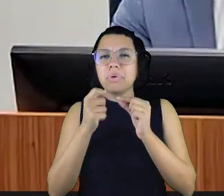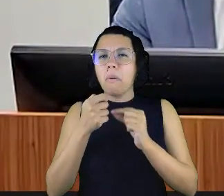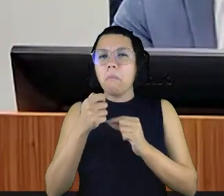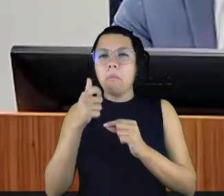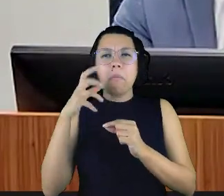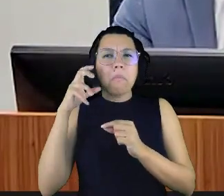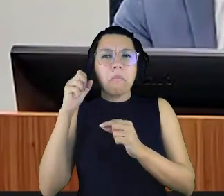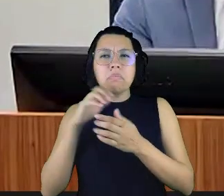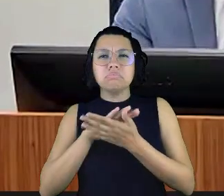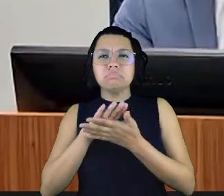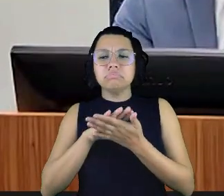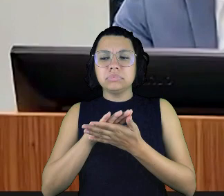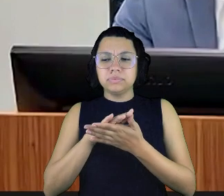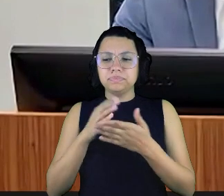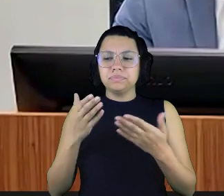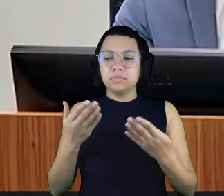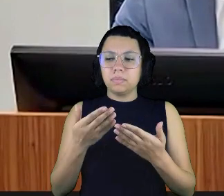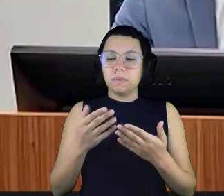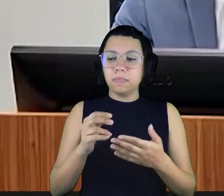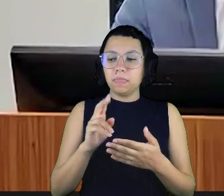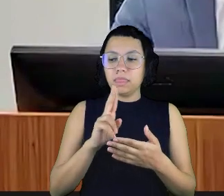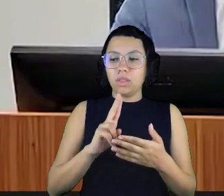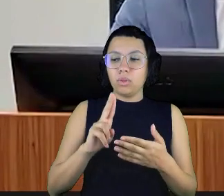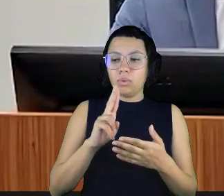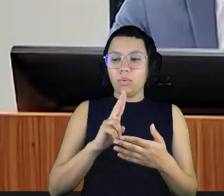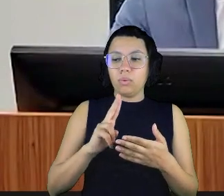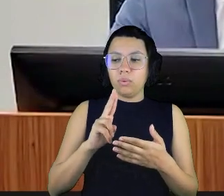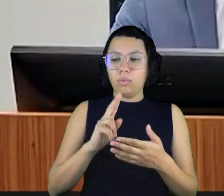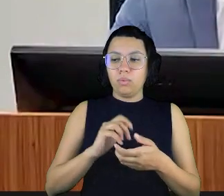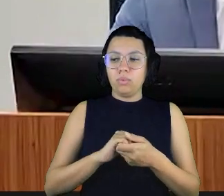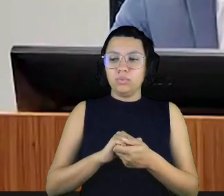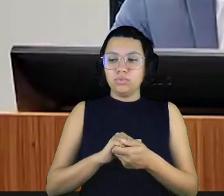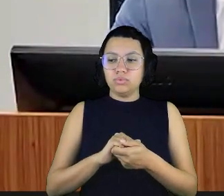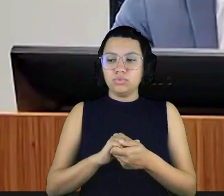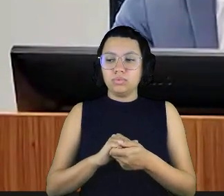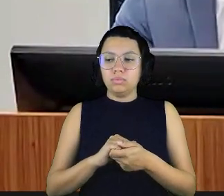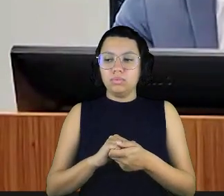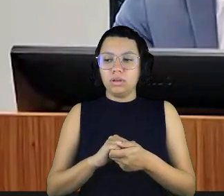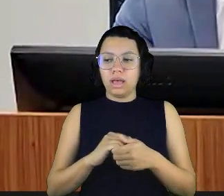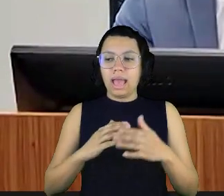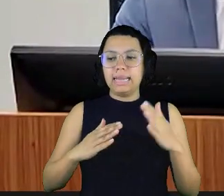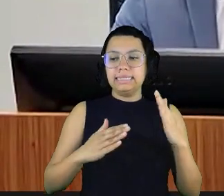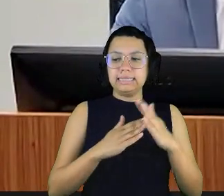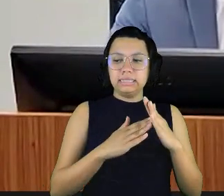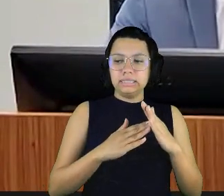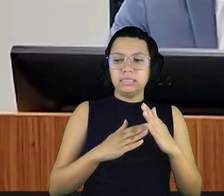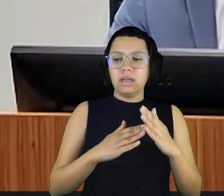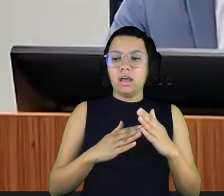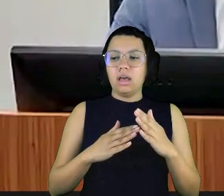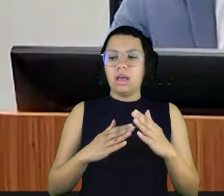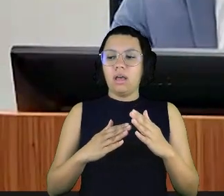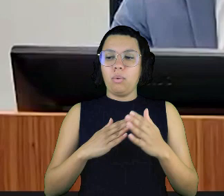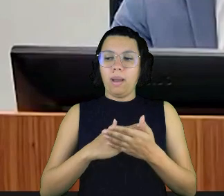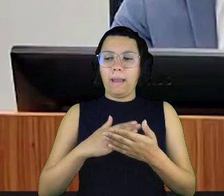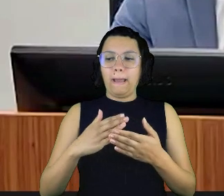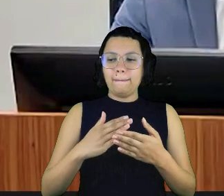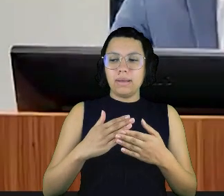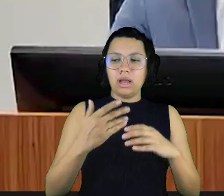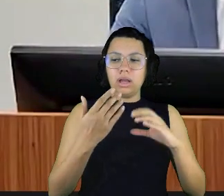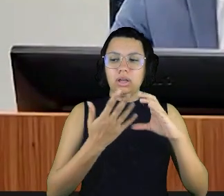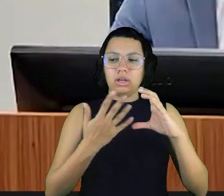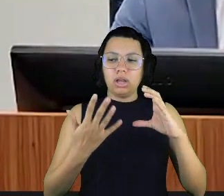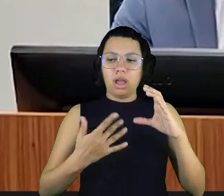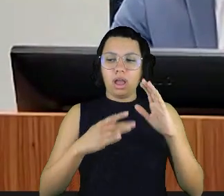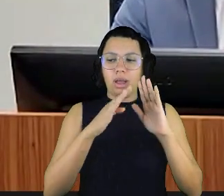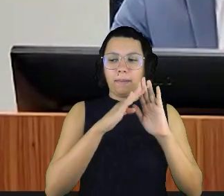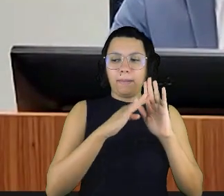que restringem, até por critérios. Acho que vocês mesmos podem explicar melhor do que eu, por critérios operacionais,